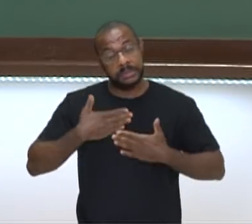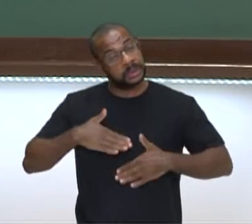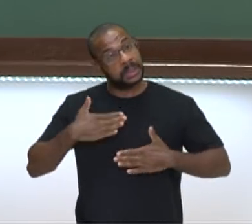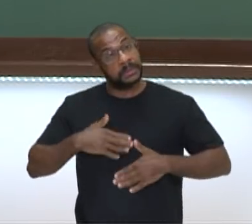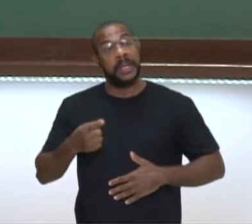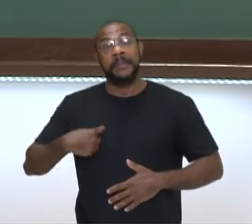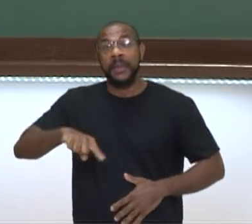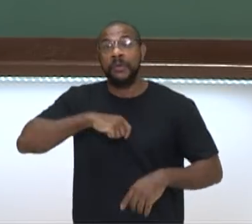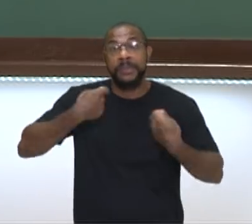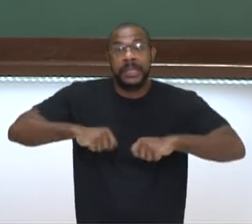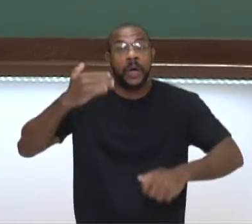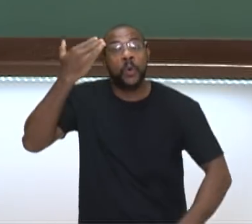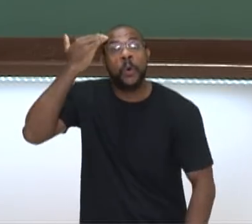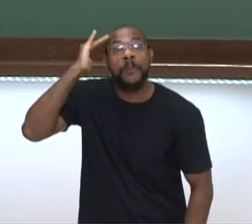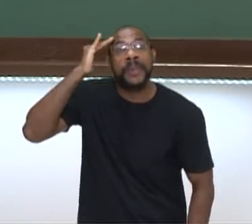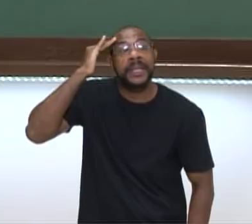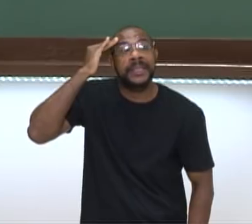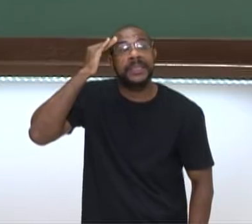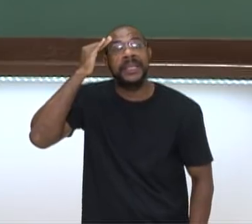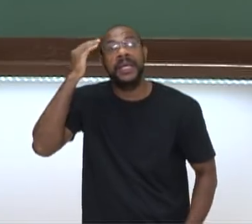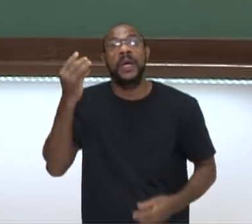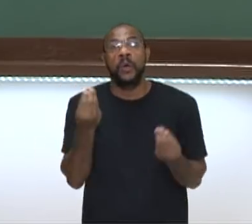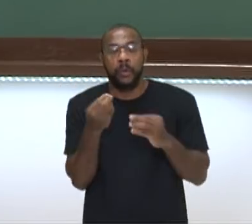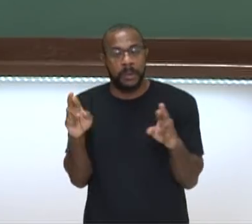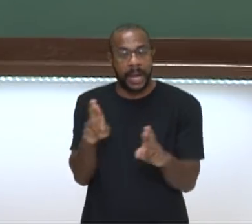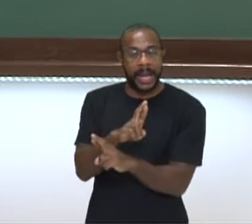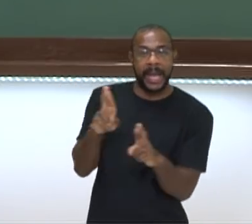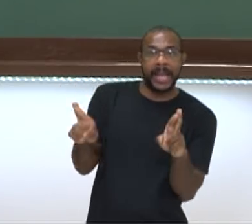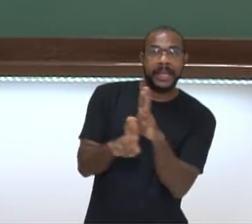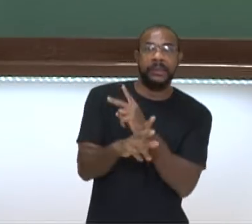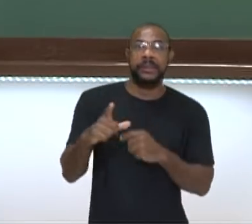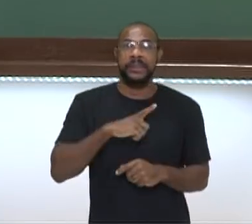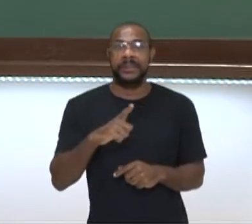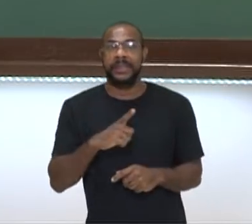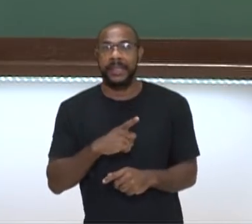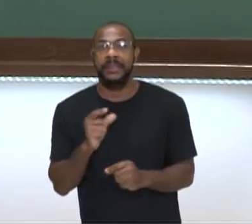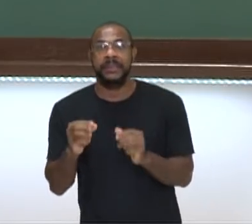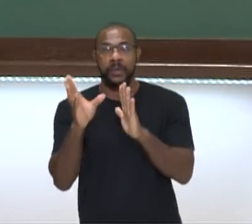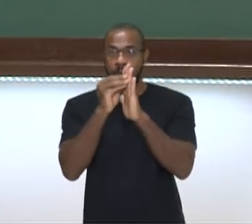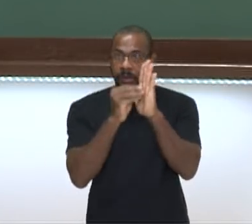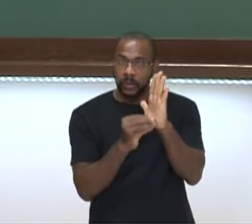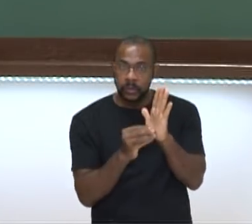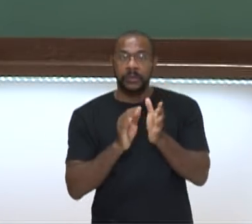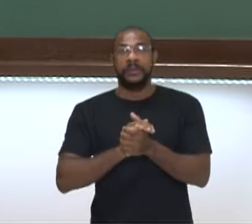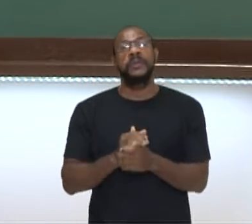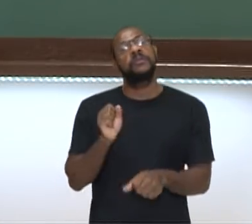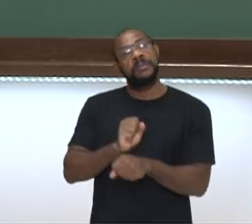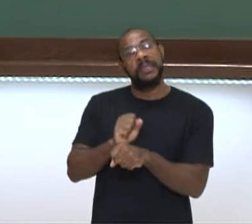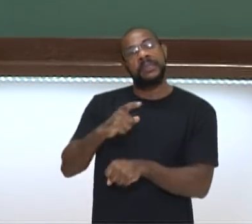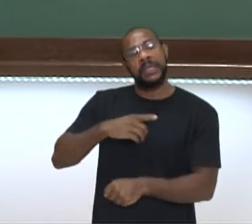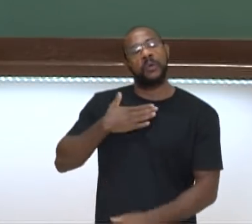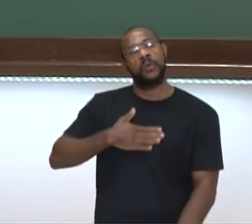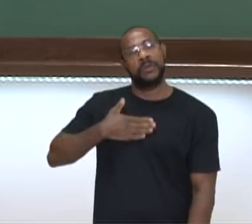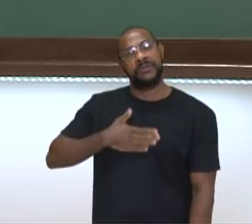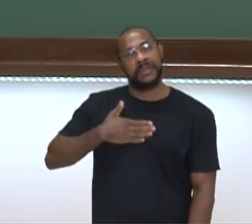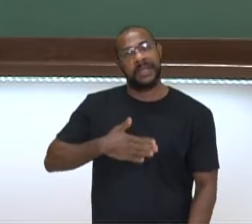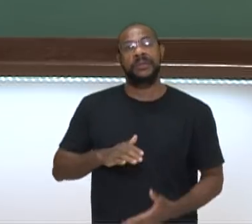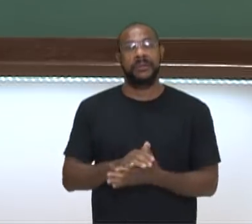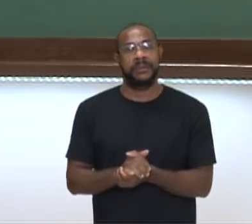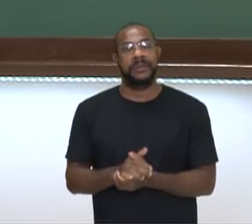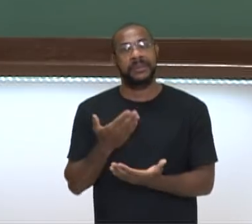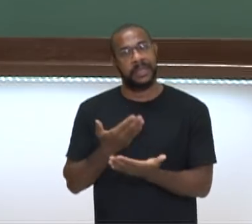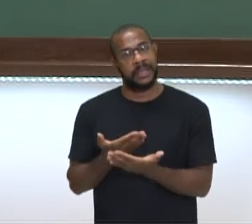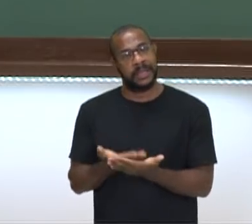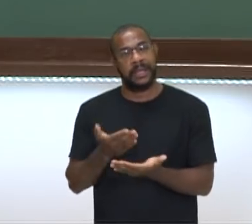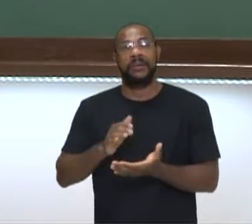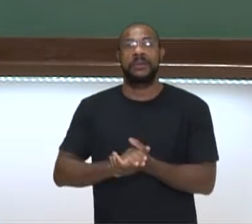para a gente compreender as inter-relações que tem entre os conteúdos. Espero que vocês tenham gostado